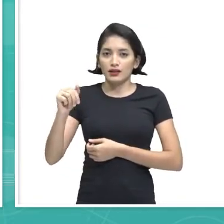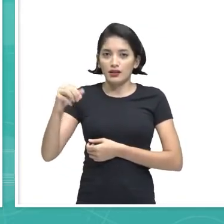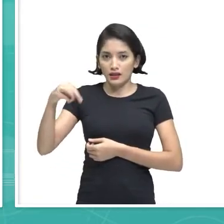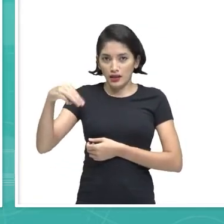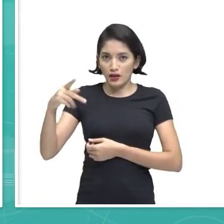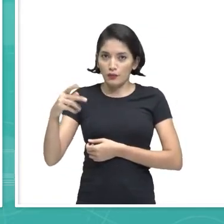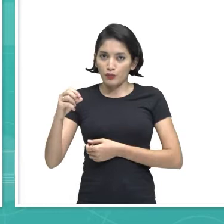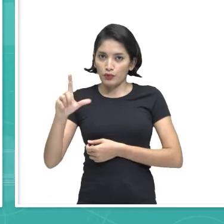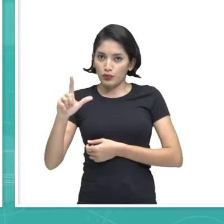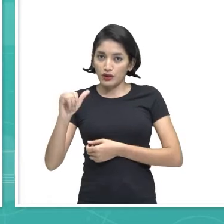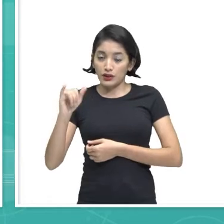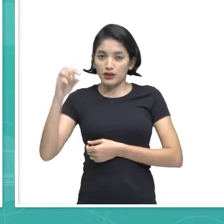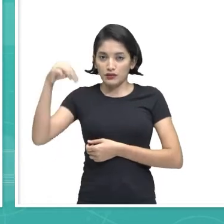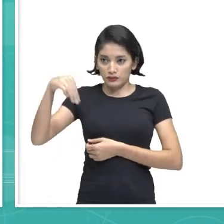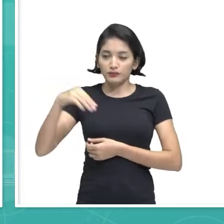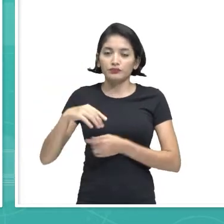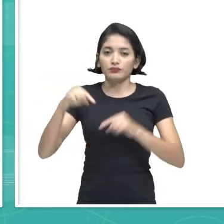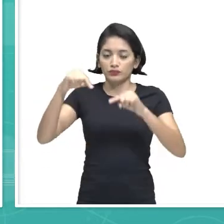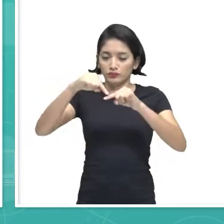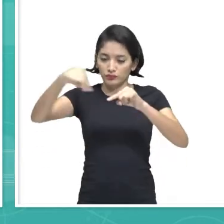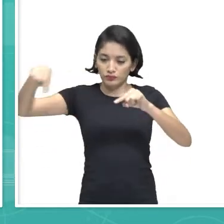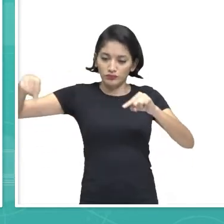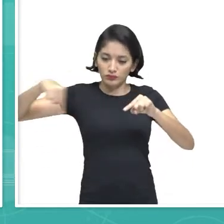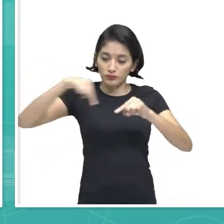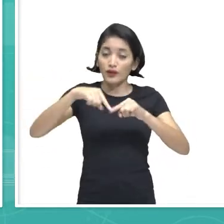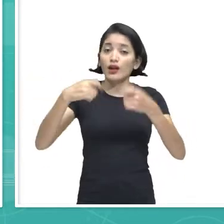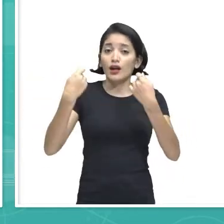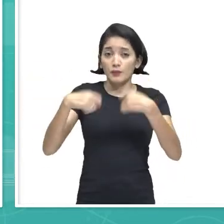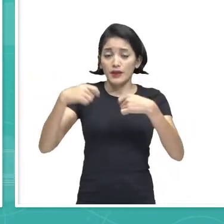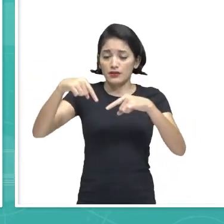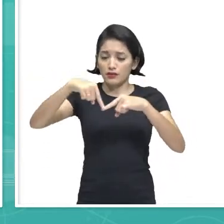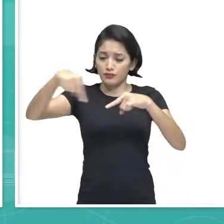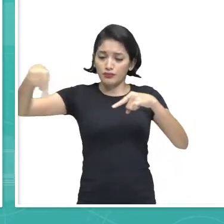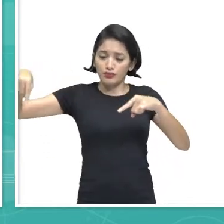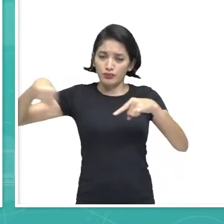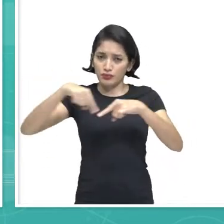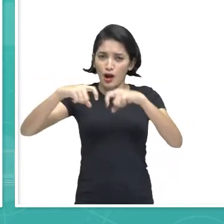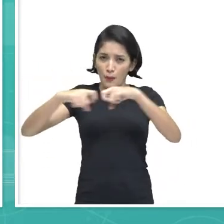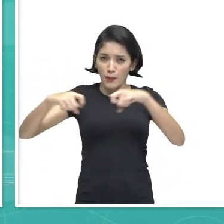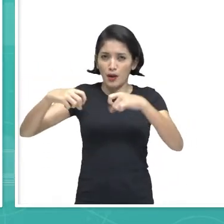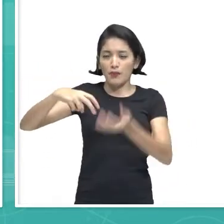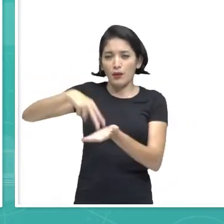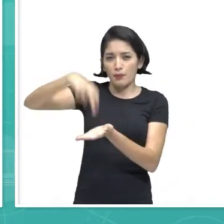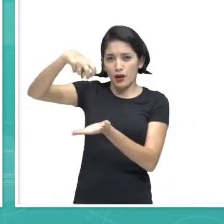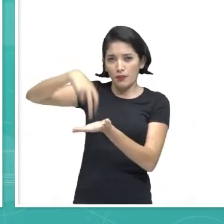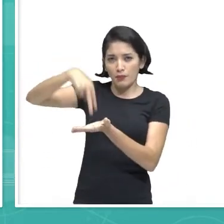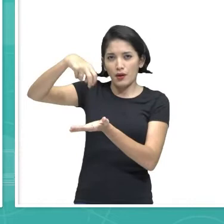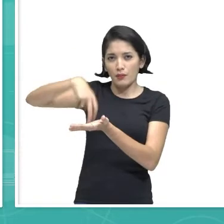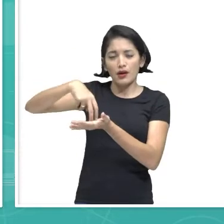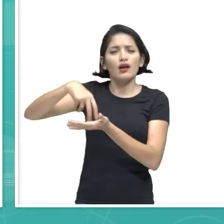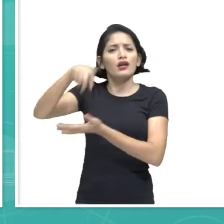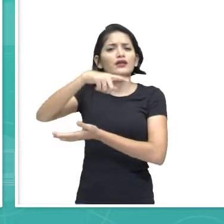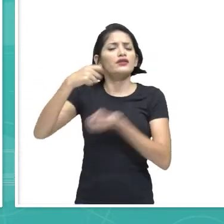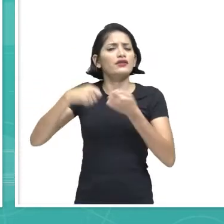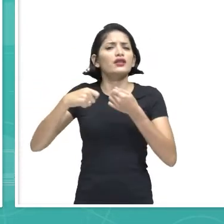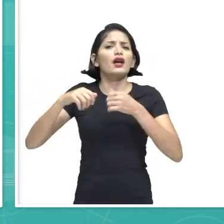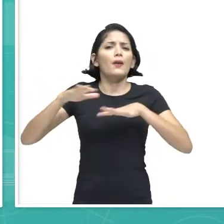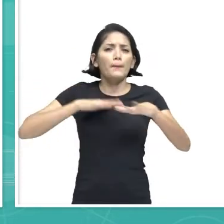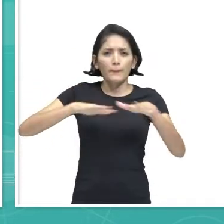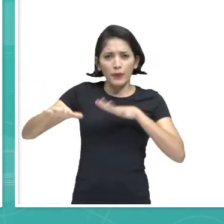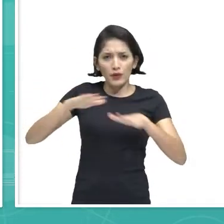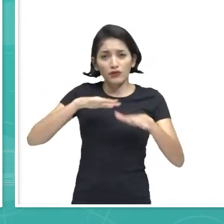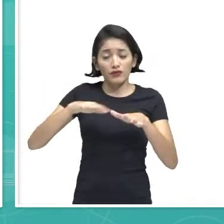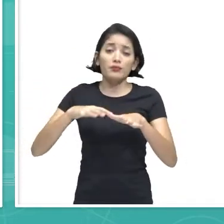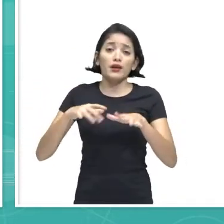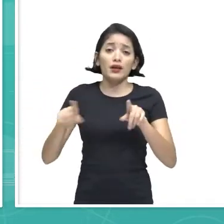tipo de ginástica, você precisa ter o quê? Um mini trampolim. É aqui que você vai fazer todos os movimentos e ele vai